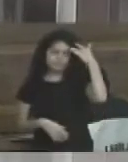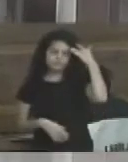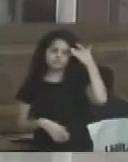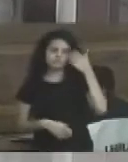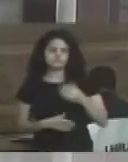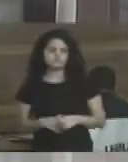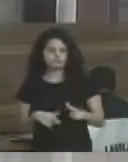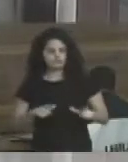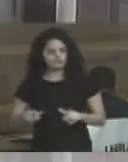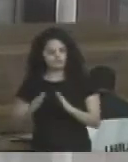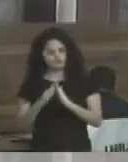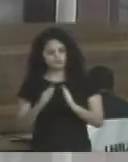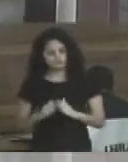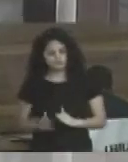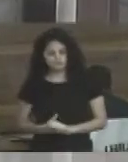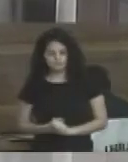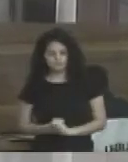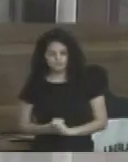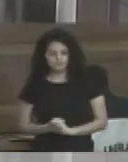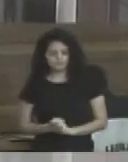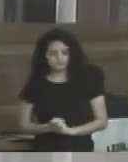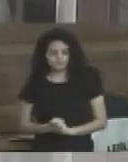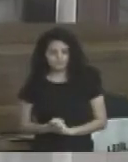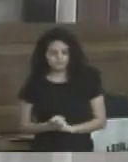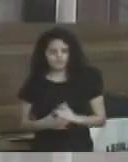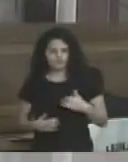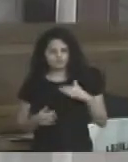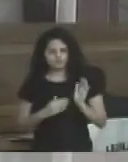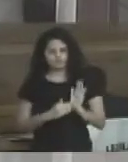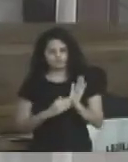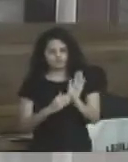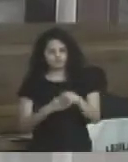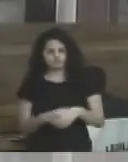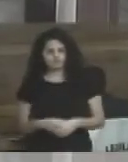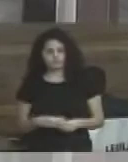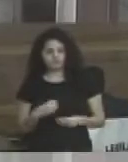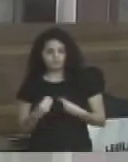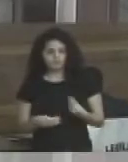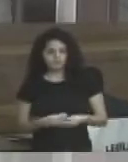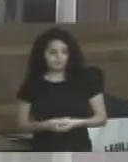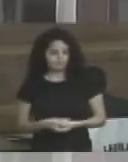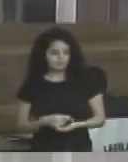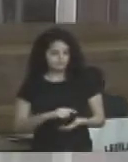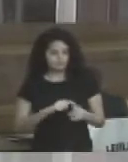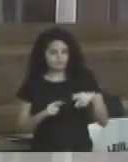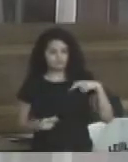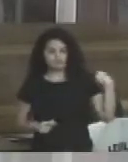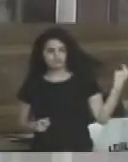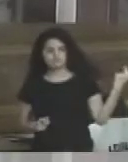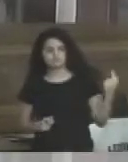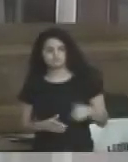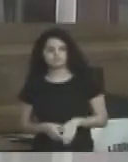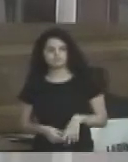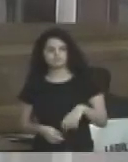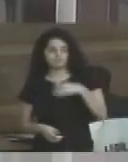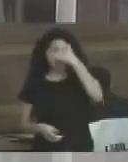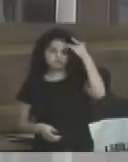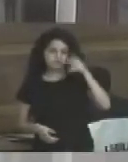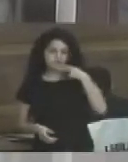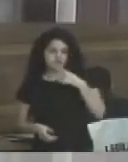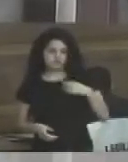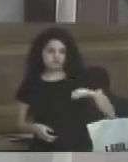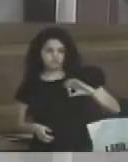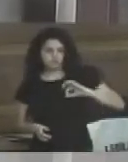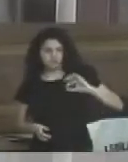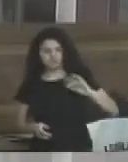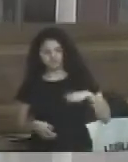comandante está atuando, vocês estão vendo aí, eu vou mostrar para vocês o que aconteceu essa semana, porque a população, às vezes, fala, ah, a polícia não quer nada. Então,